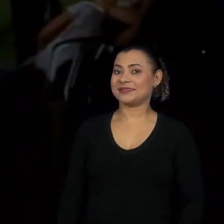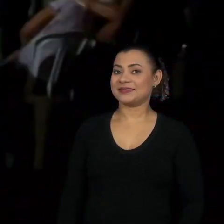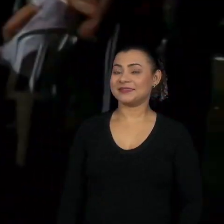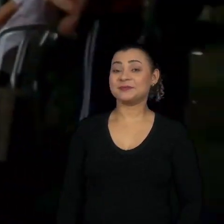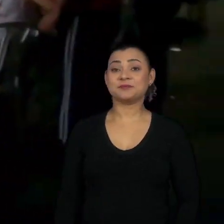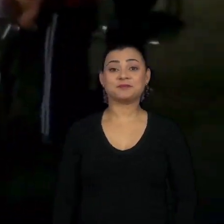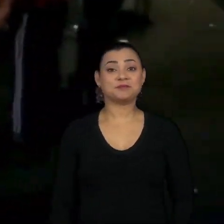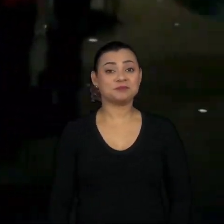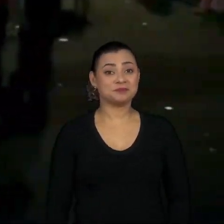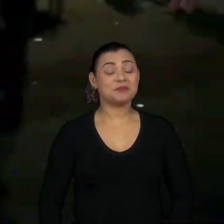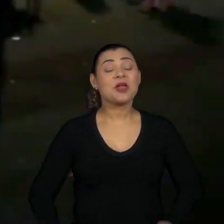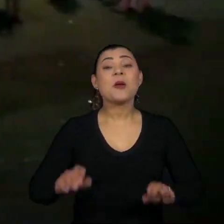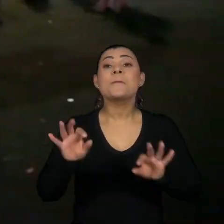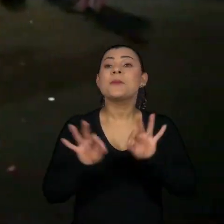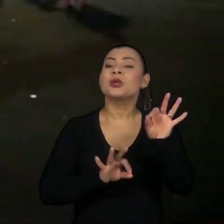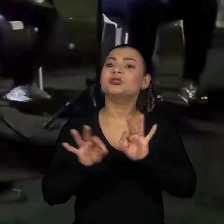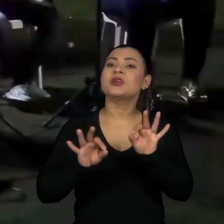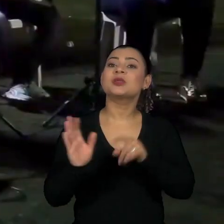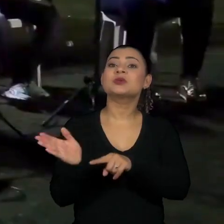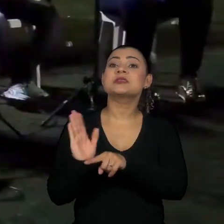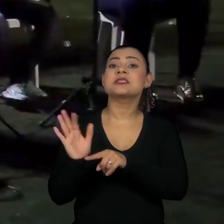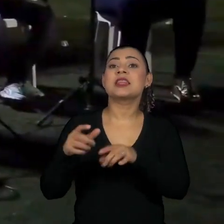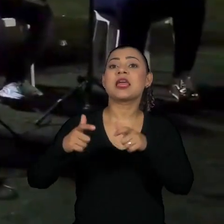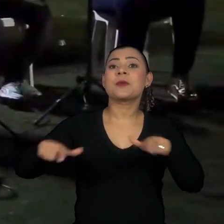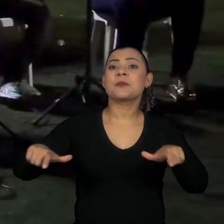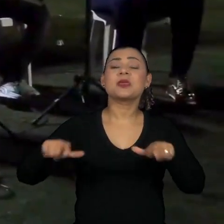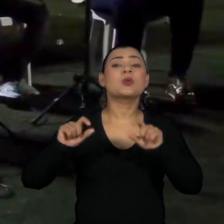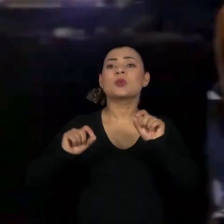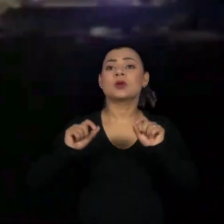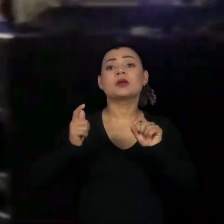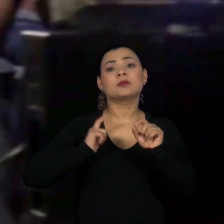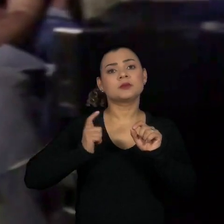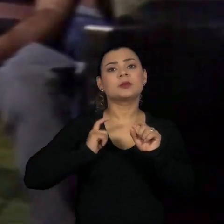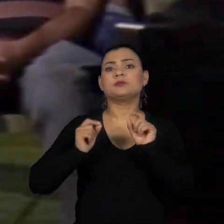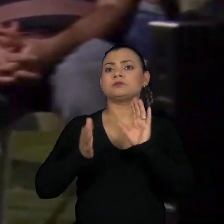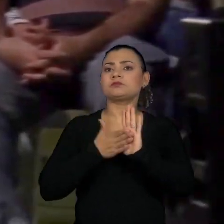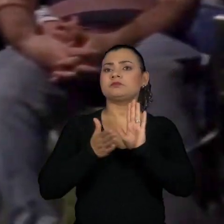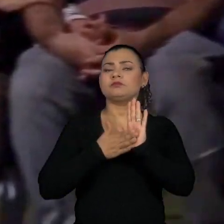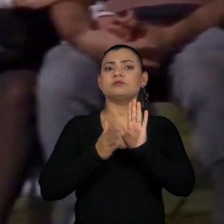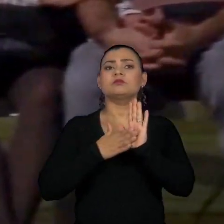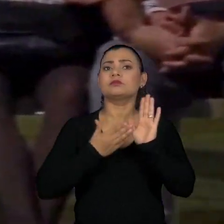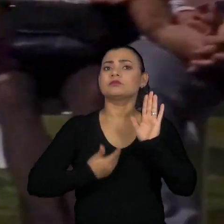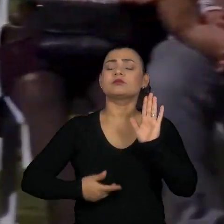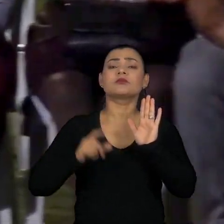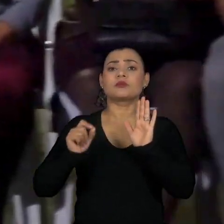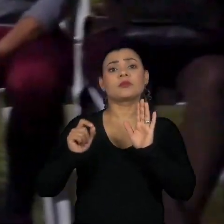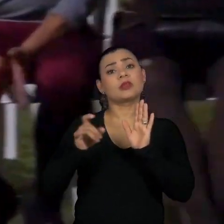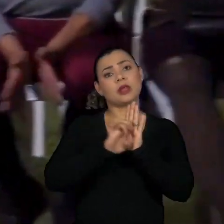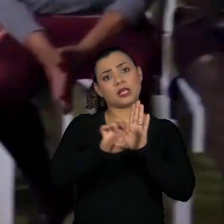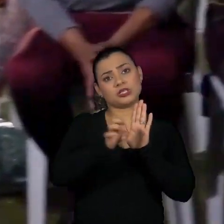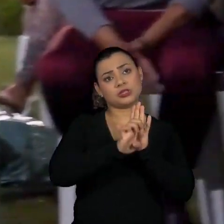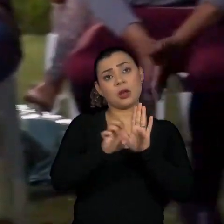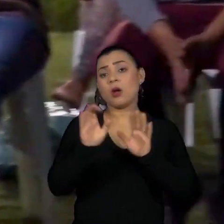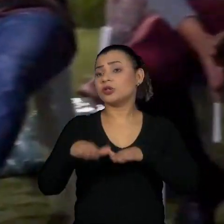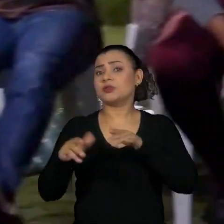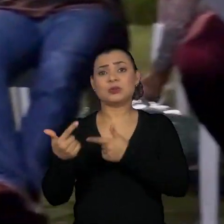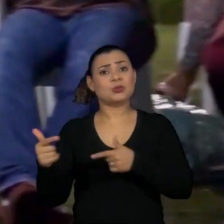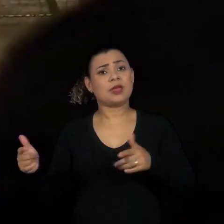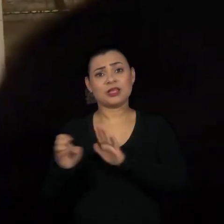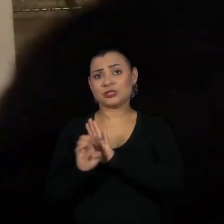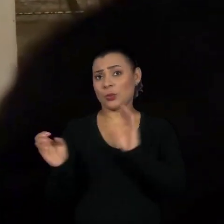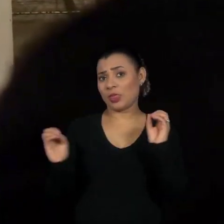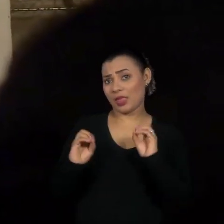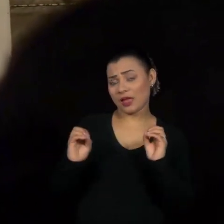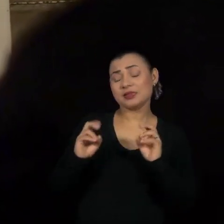O projeto Cine Campinho, ele se mantém ora com política pública via editais, ora sem edital nenhum, né? Então